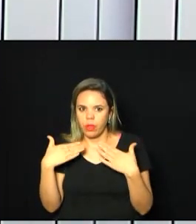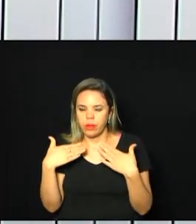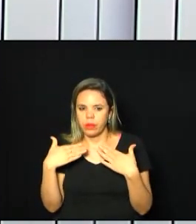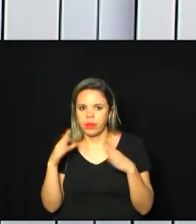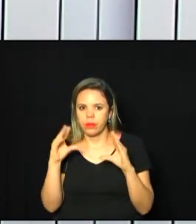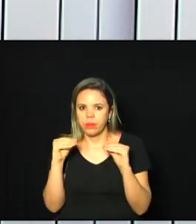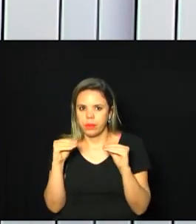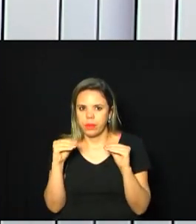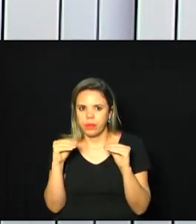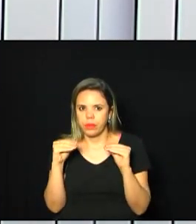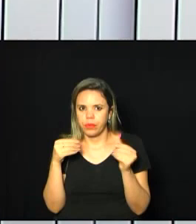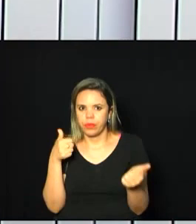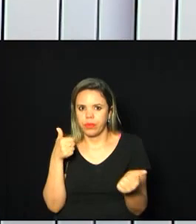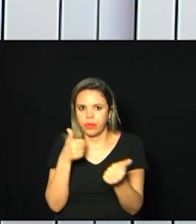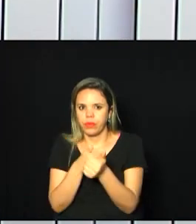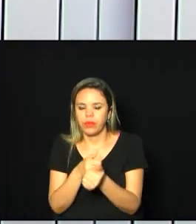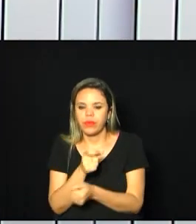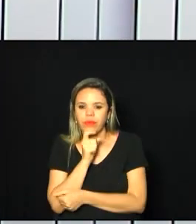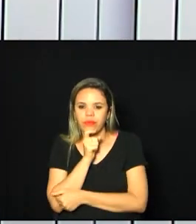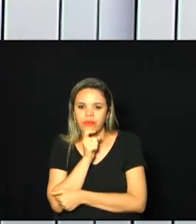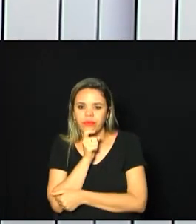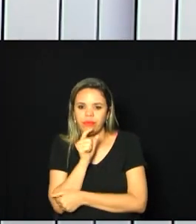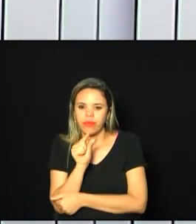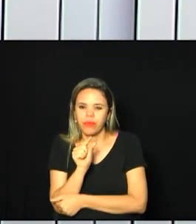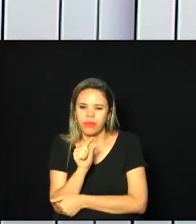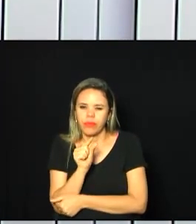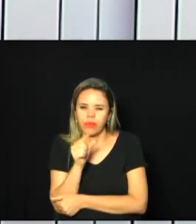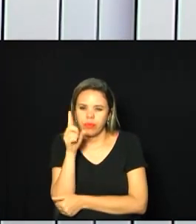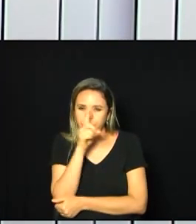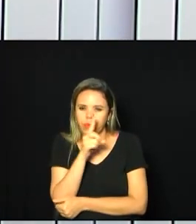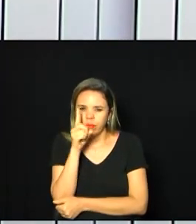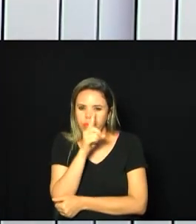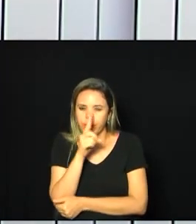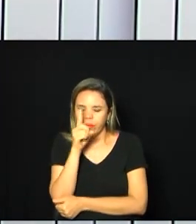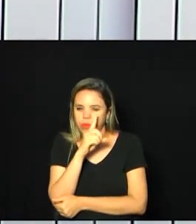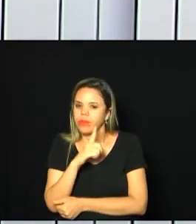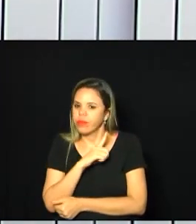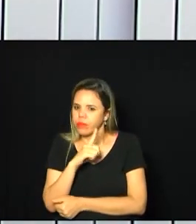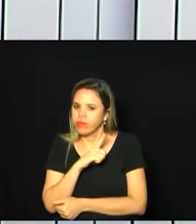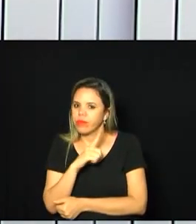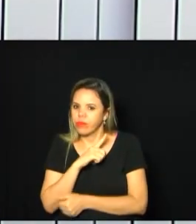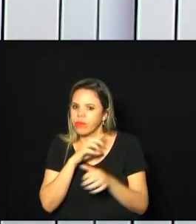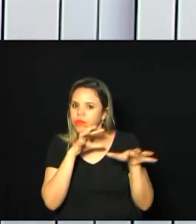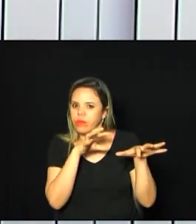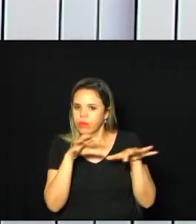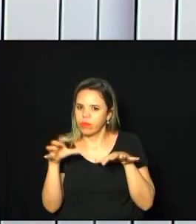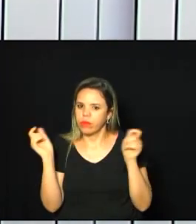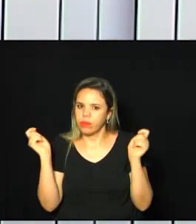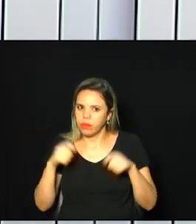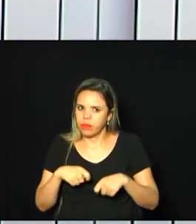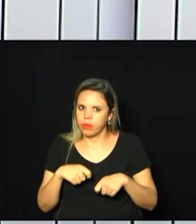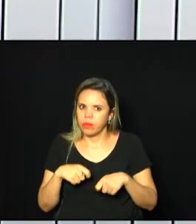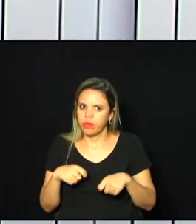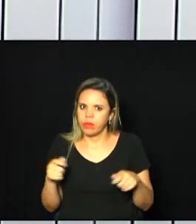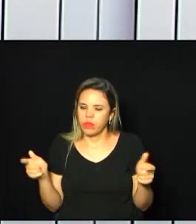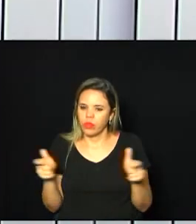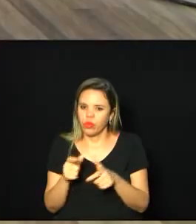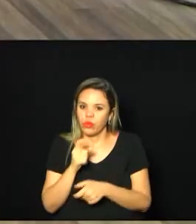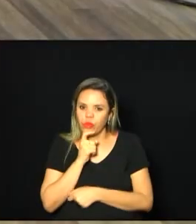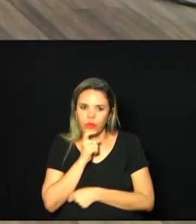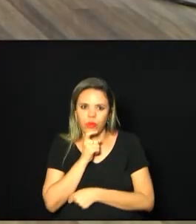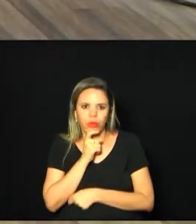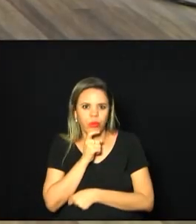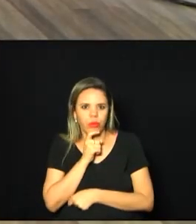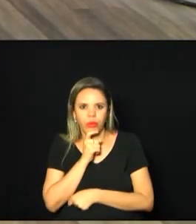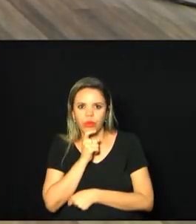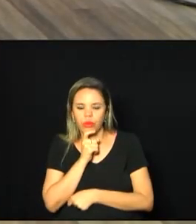à noite já chega uma frente fria e no domingo tem previsão de chuva e queda de temperatura. Olha só,